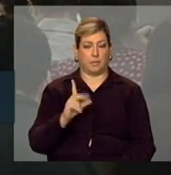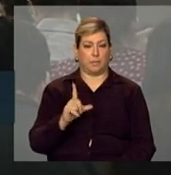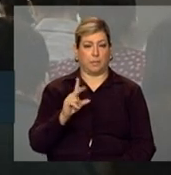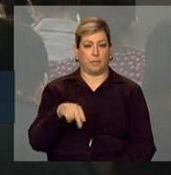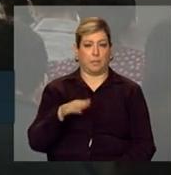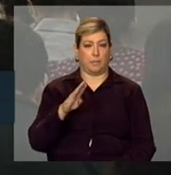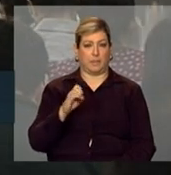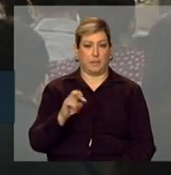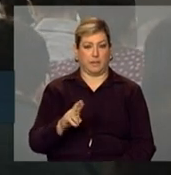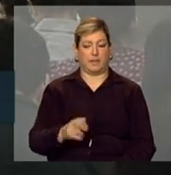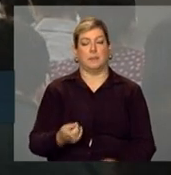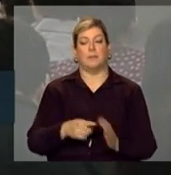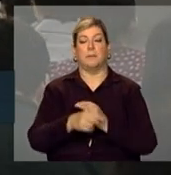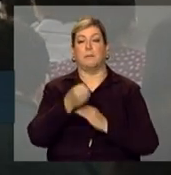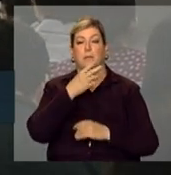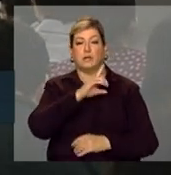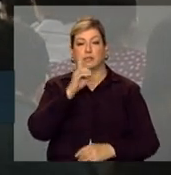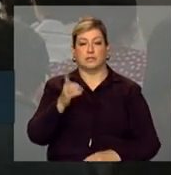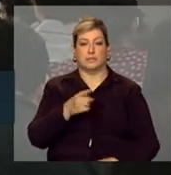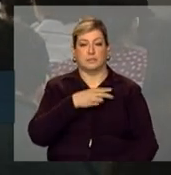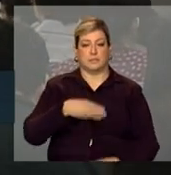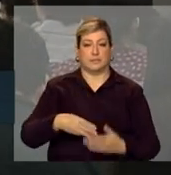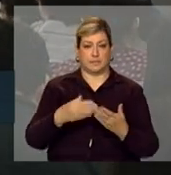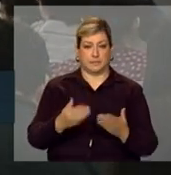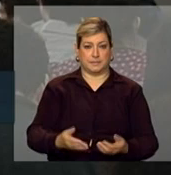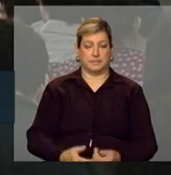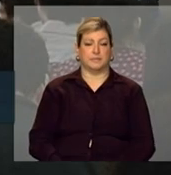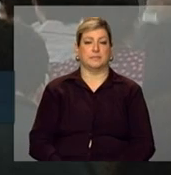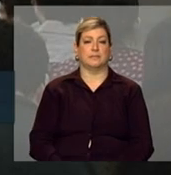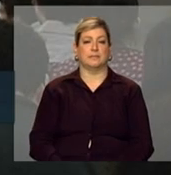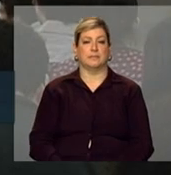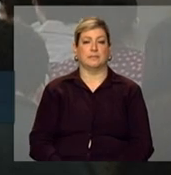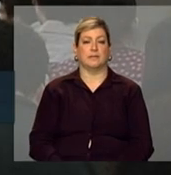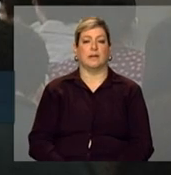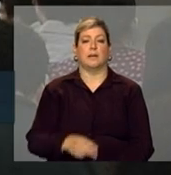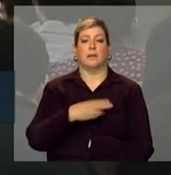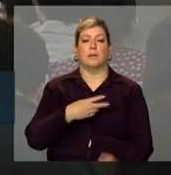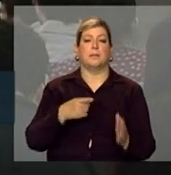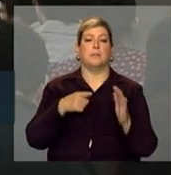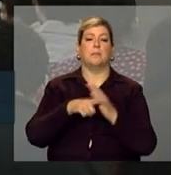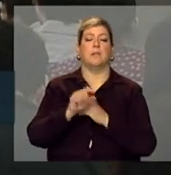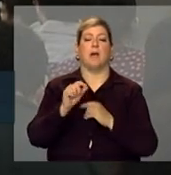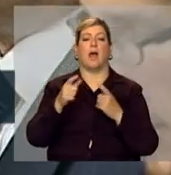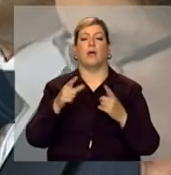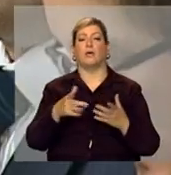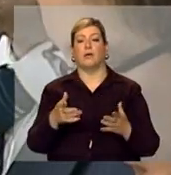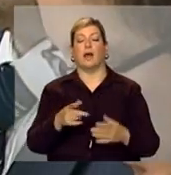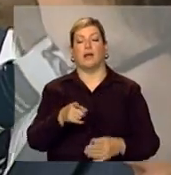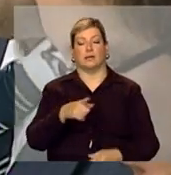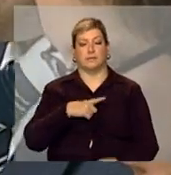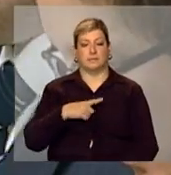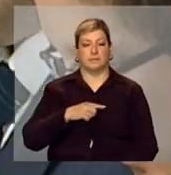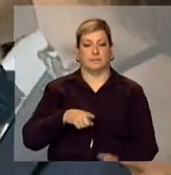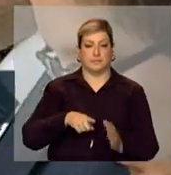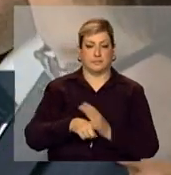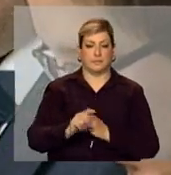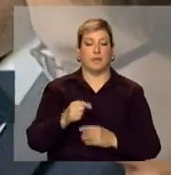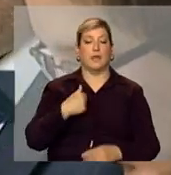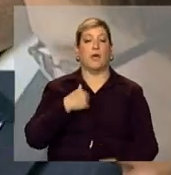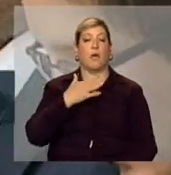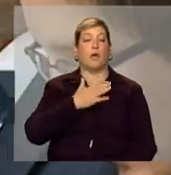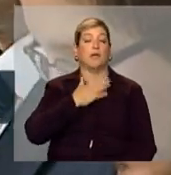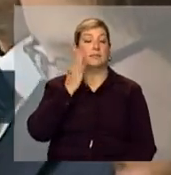dia Ministro Arnaldo onde é que você está Ministro eu gostaria de saber o seguinte